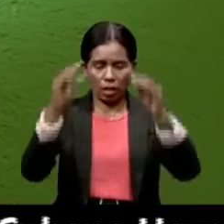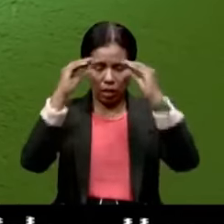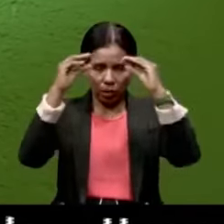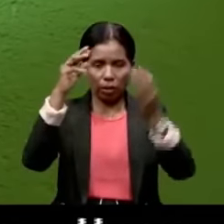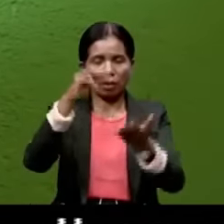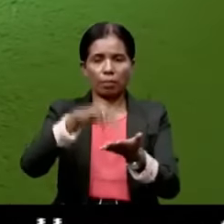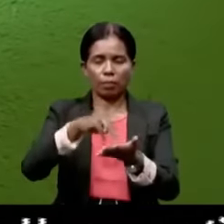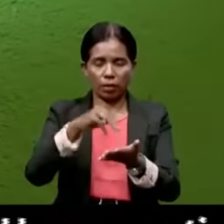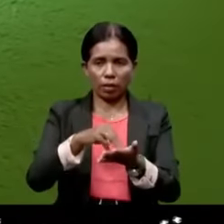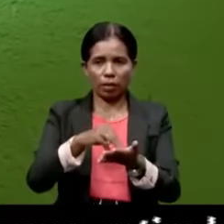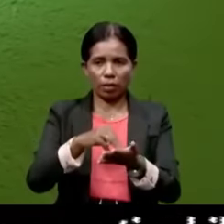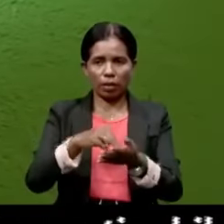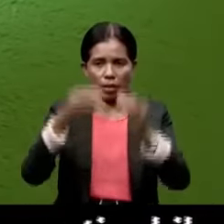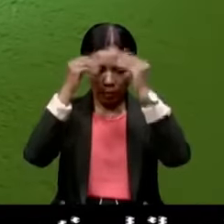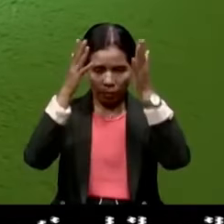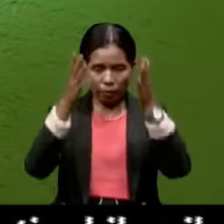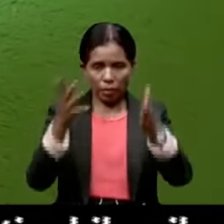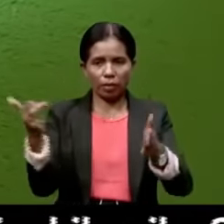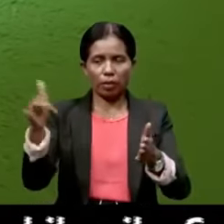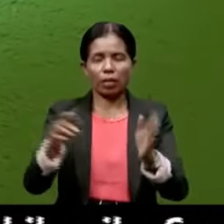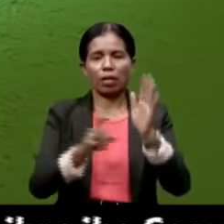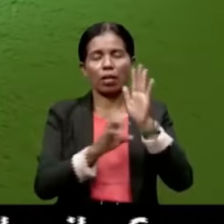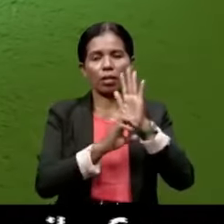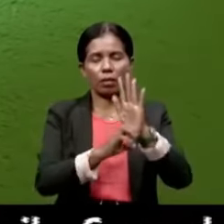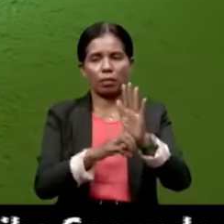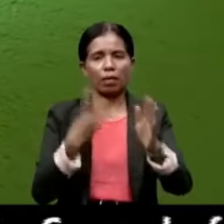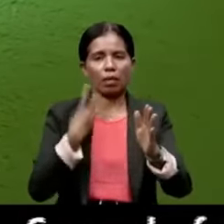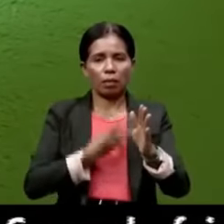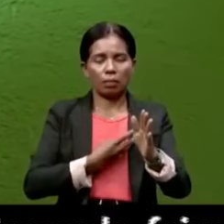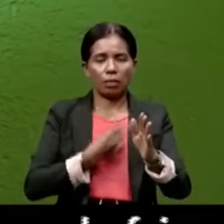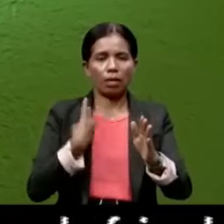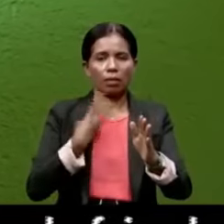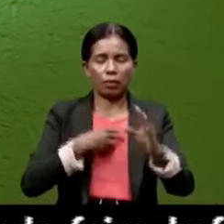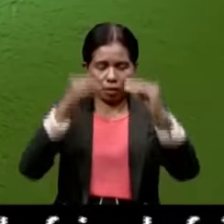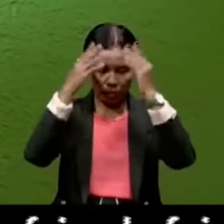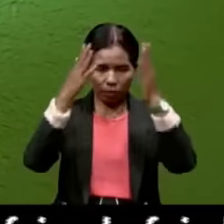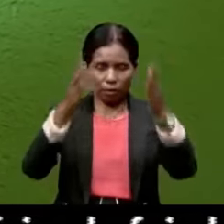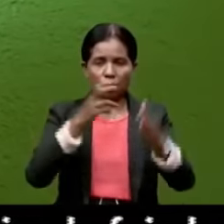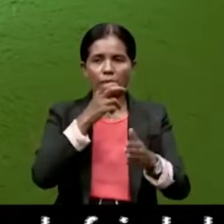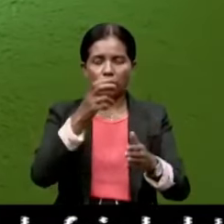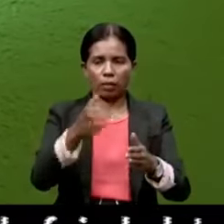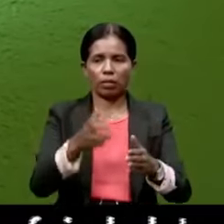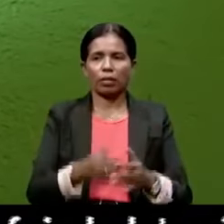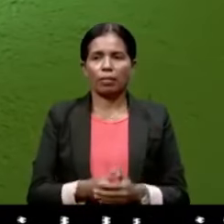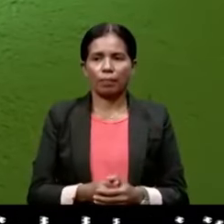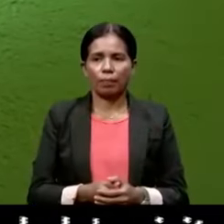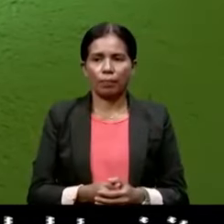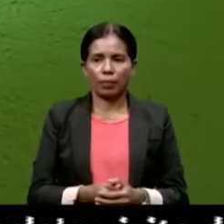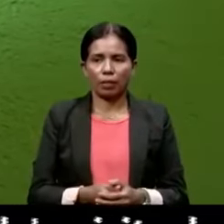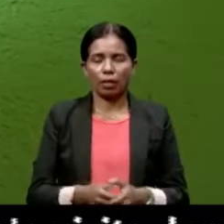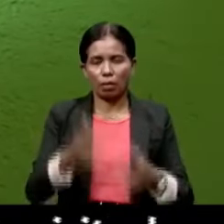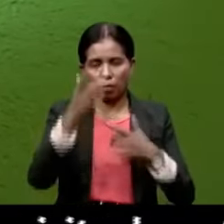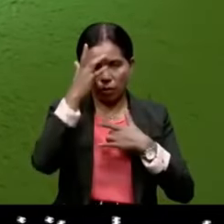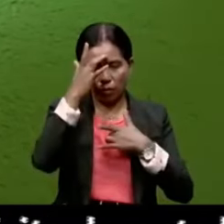neve ma ka professor asa por exemplo amne professor da português a ne